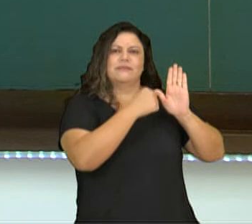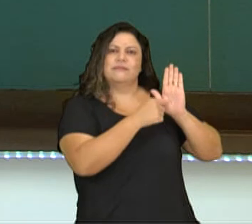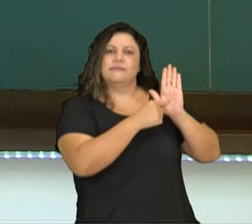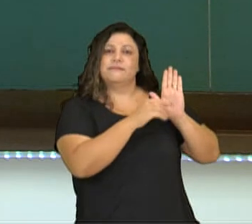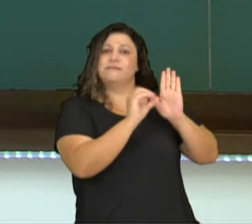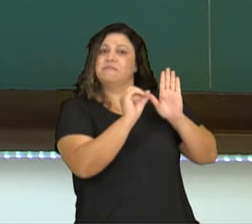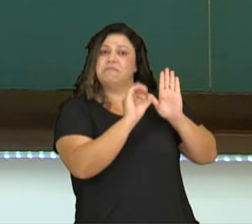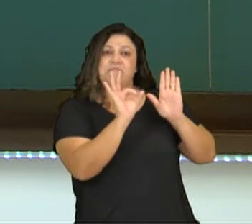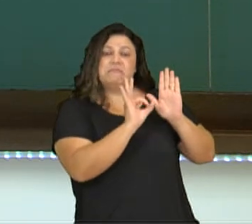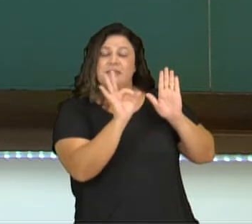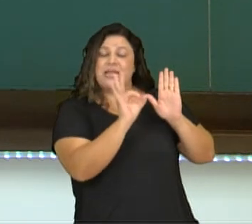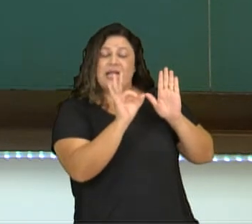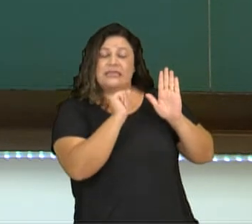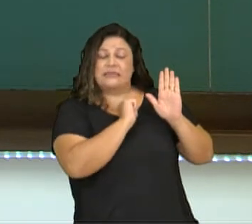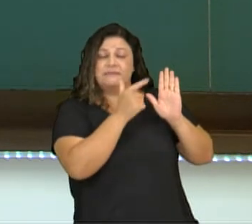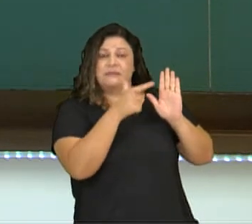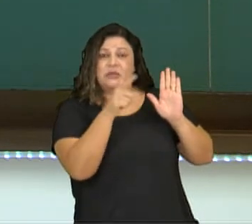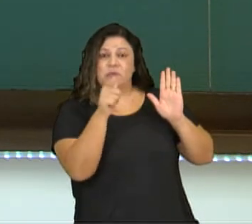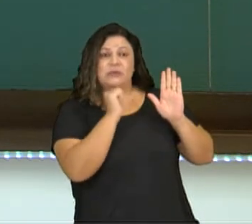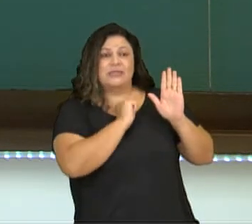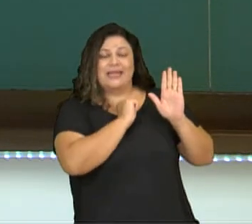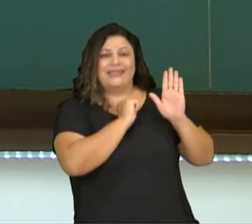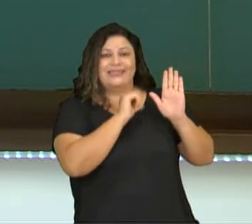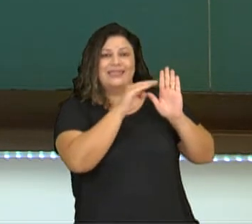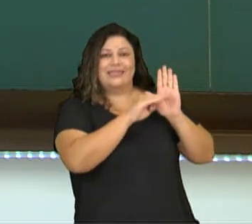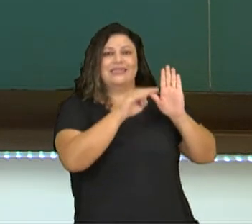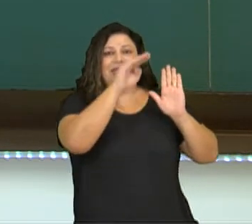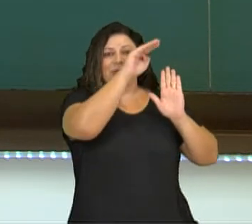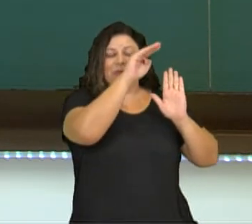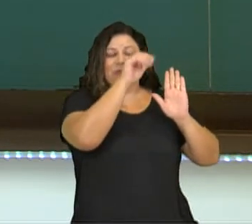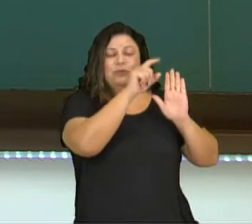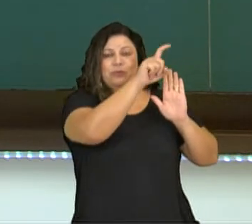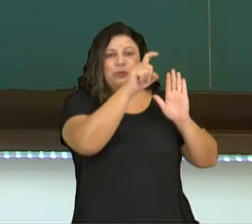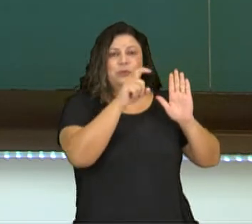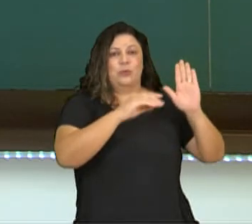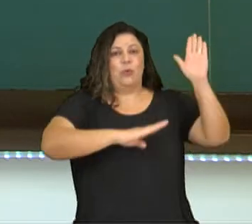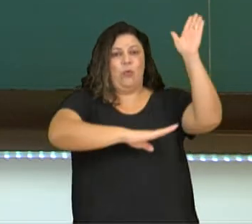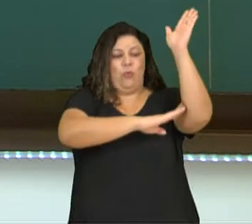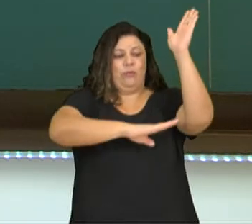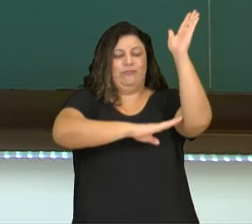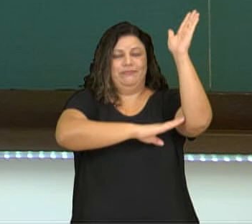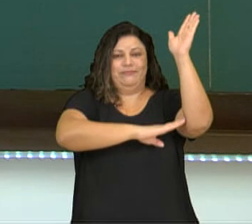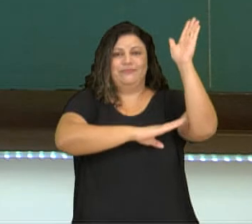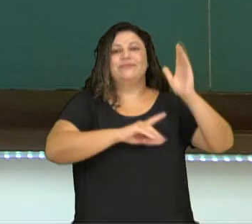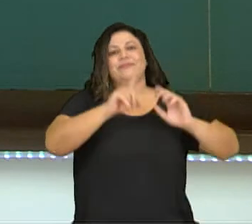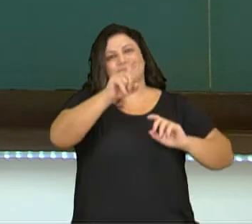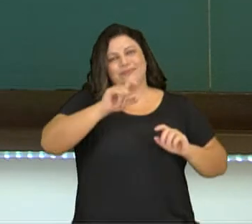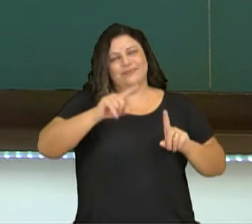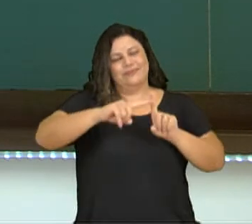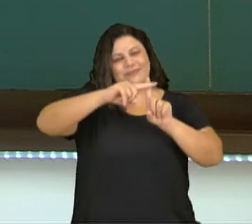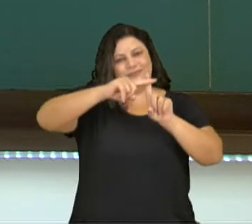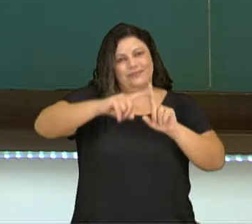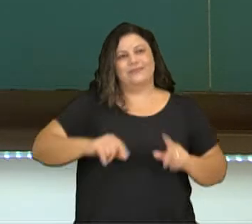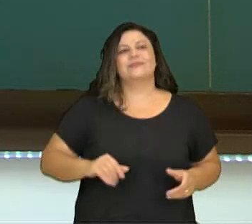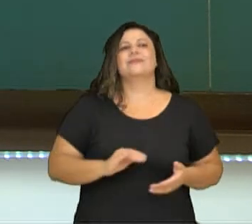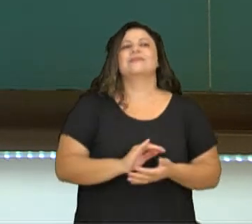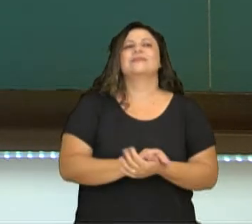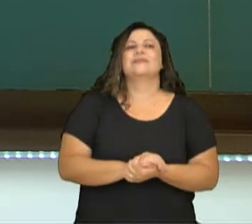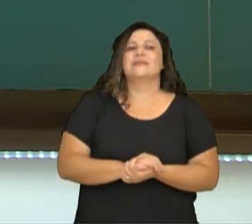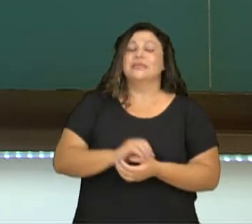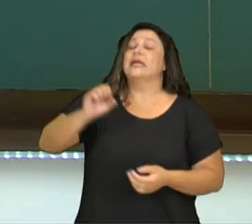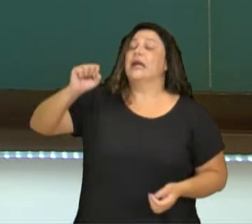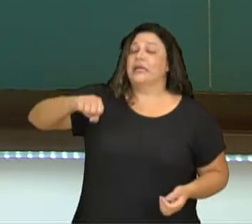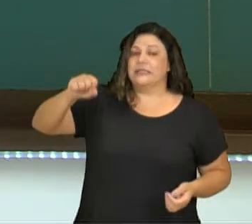está em nenhum quadrante. Ele está sobre o eixo X no sentido positivo. Então, sim,